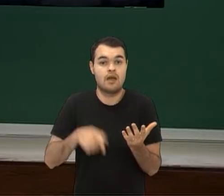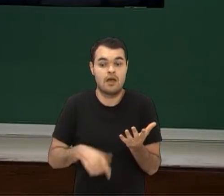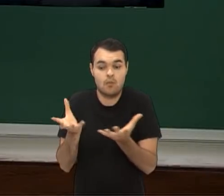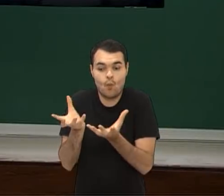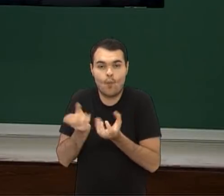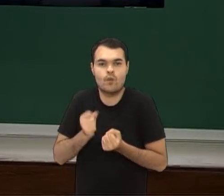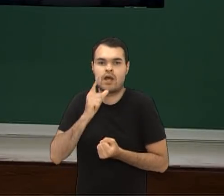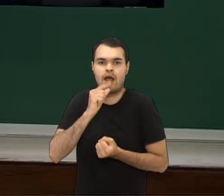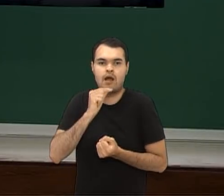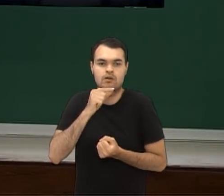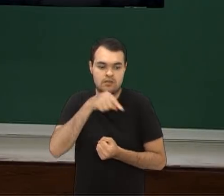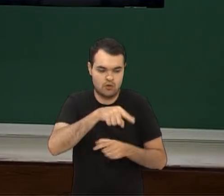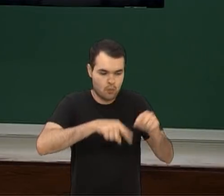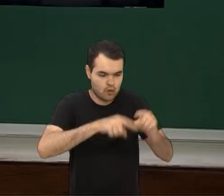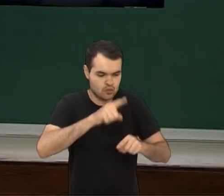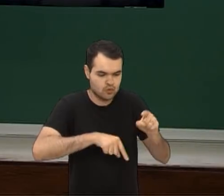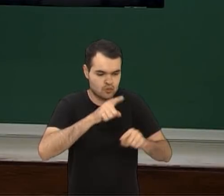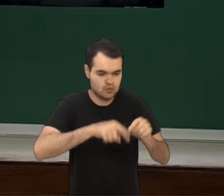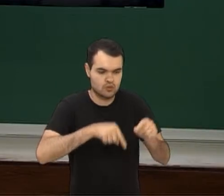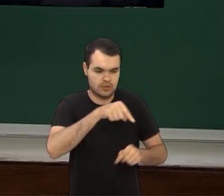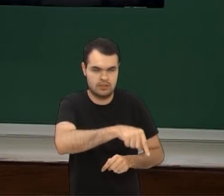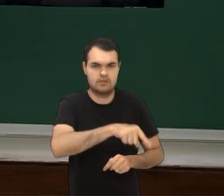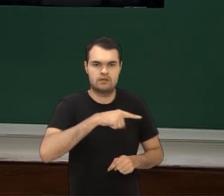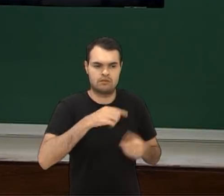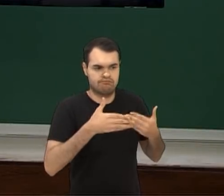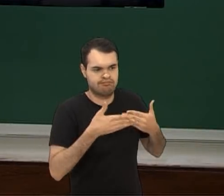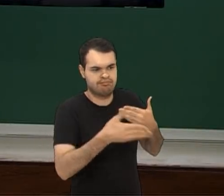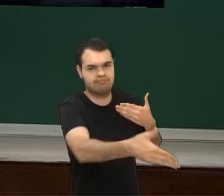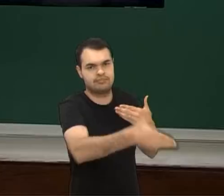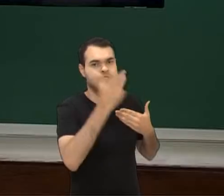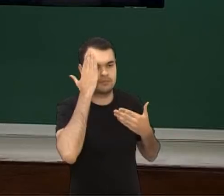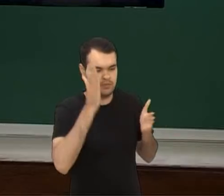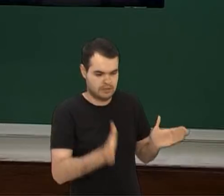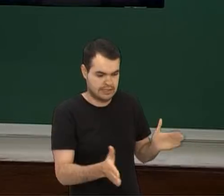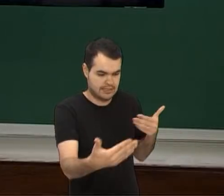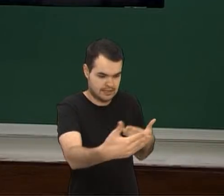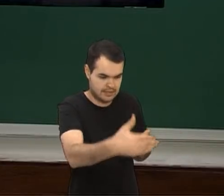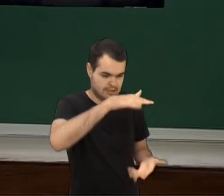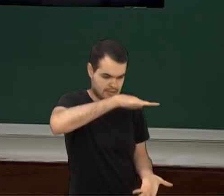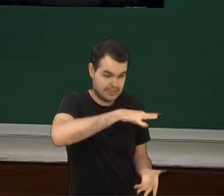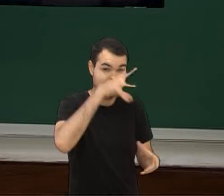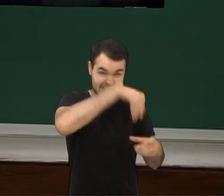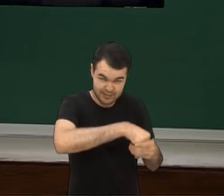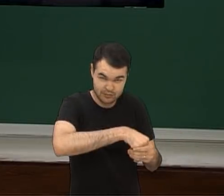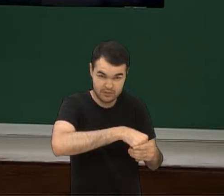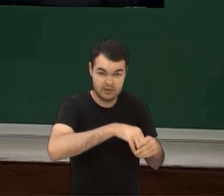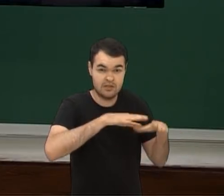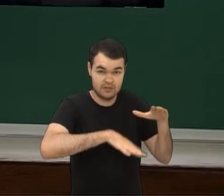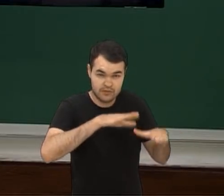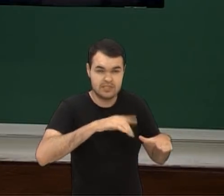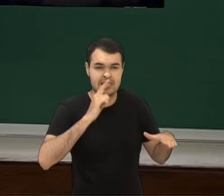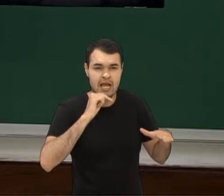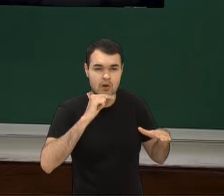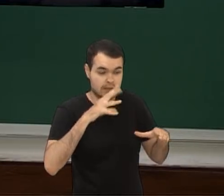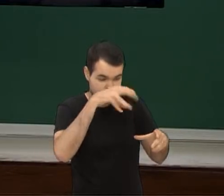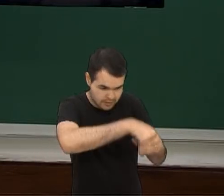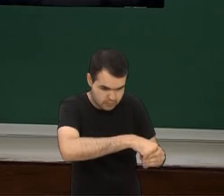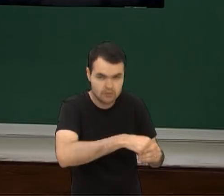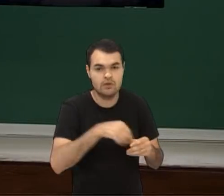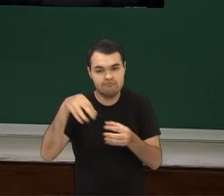aumentando a vida útil daquele produto que a gente está comprando. Sabe Deus quanto tempo ele vai ficar naquela caixa, naquele pacote? E essa sílica ajuda a